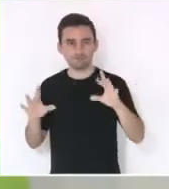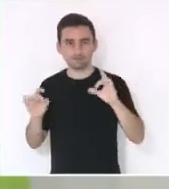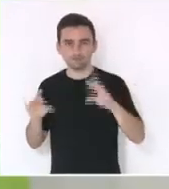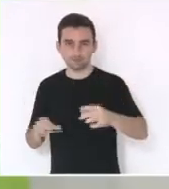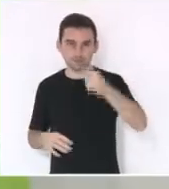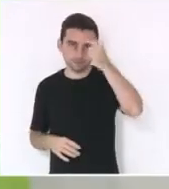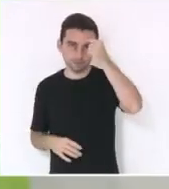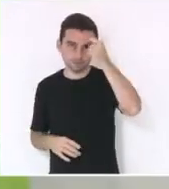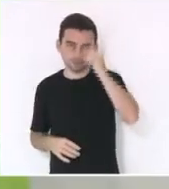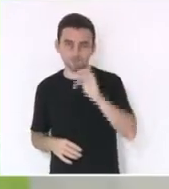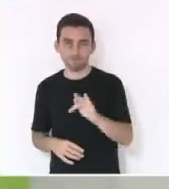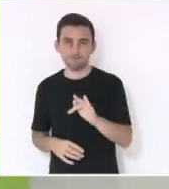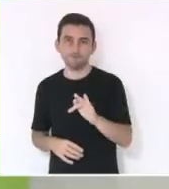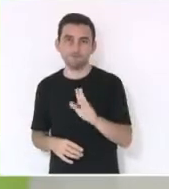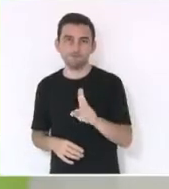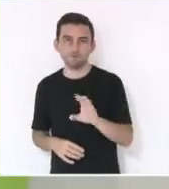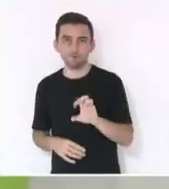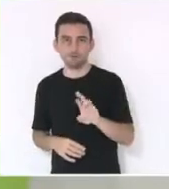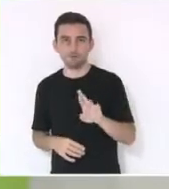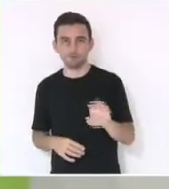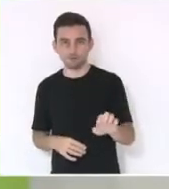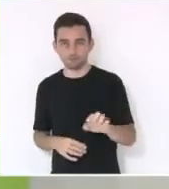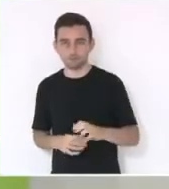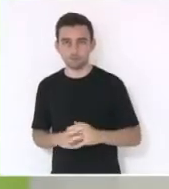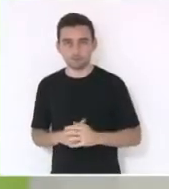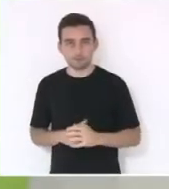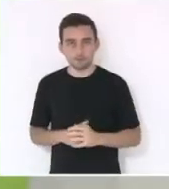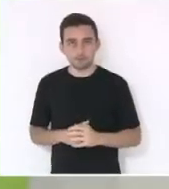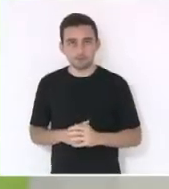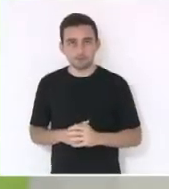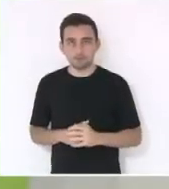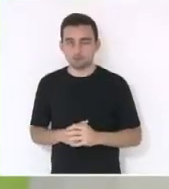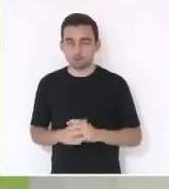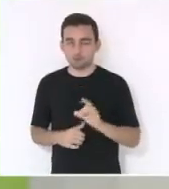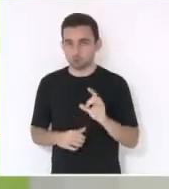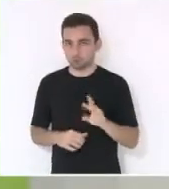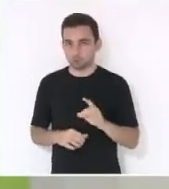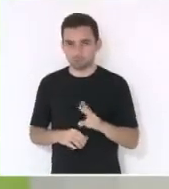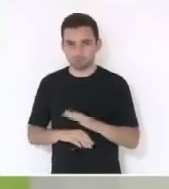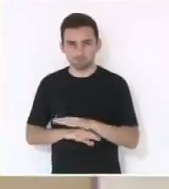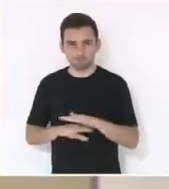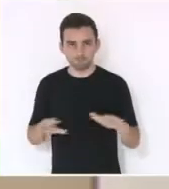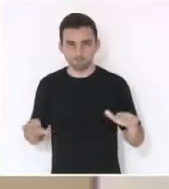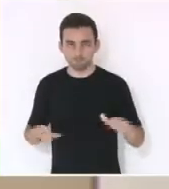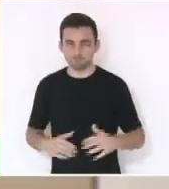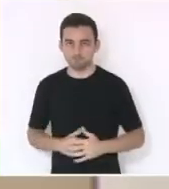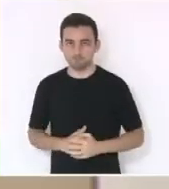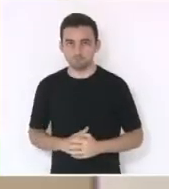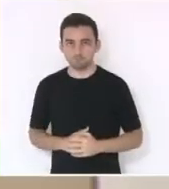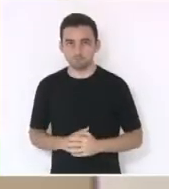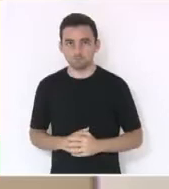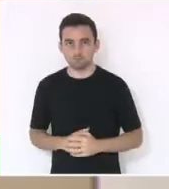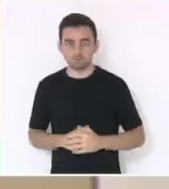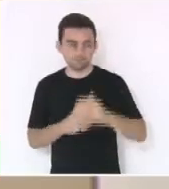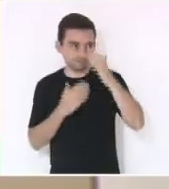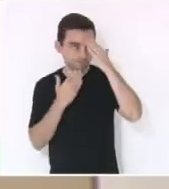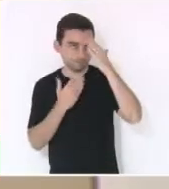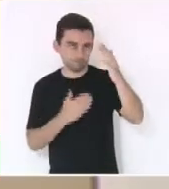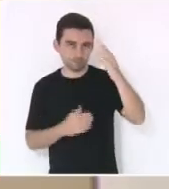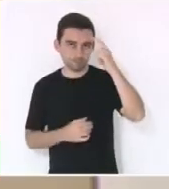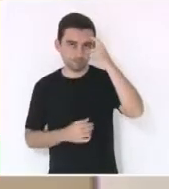nossa FUCRUNESC. Era isso, senhora presidente, senhores deputados. Obrigada, deputado